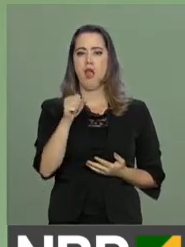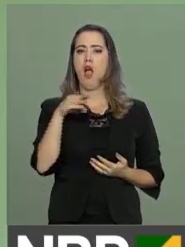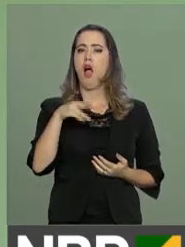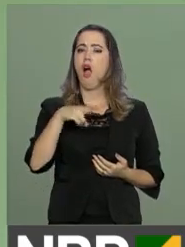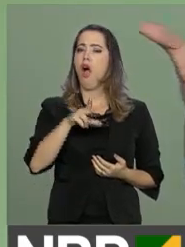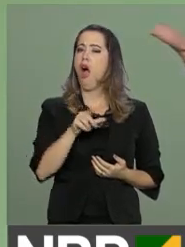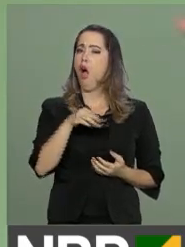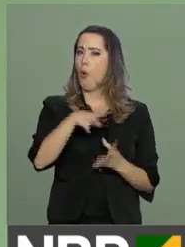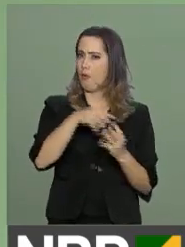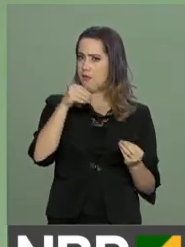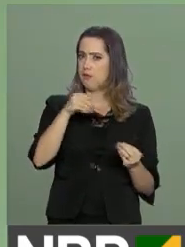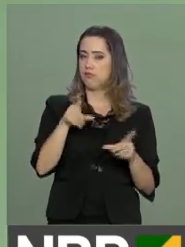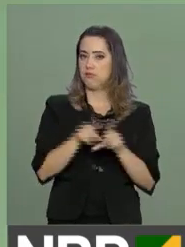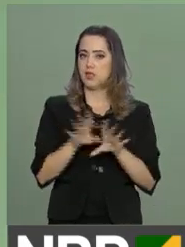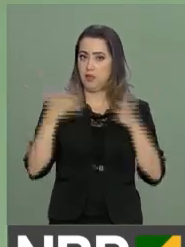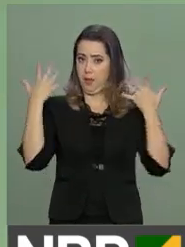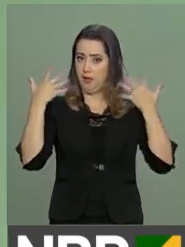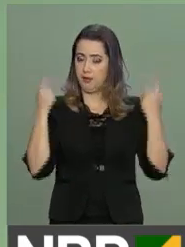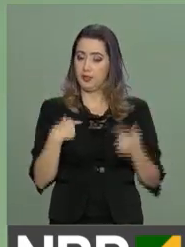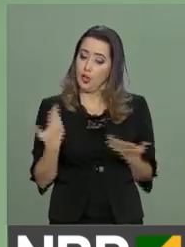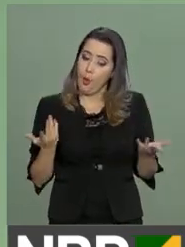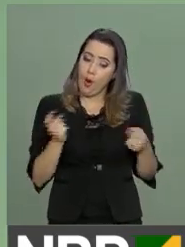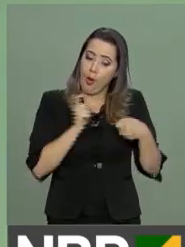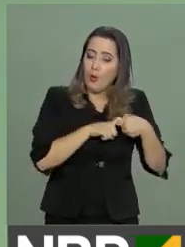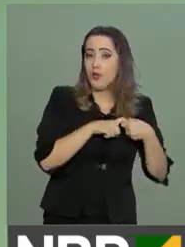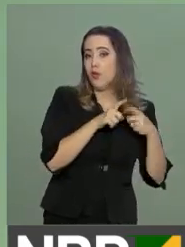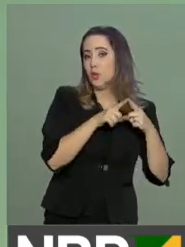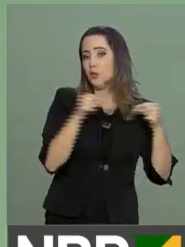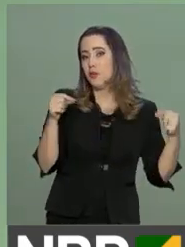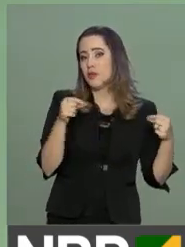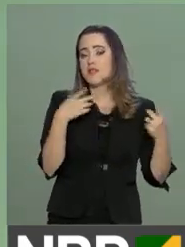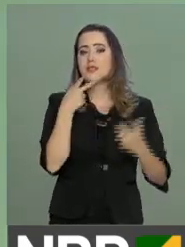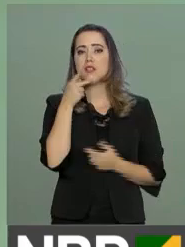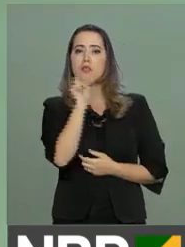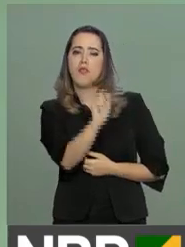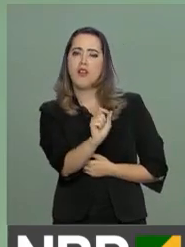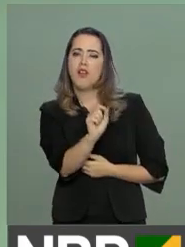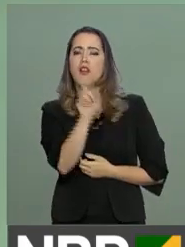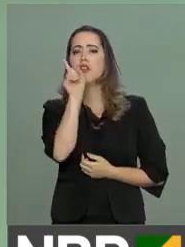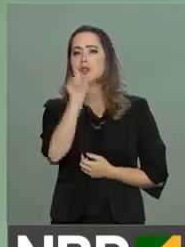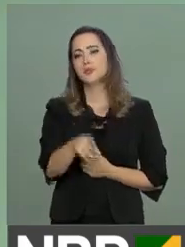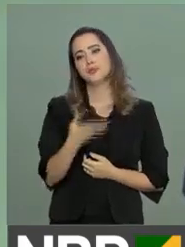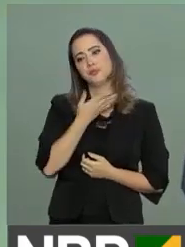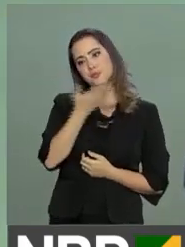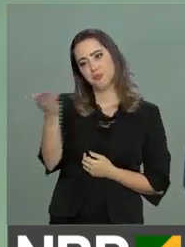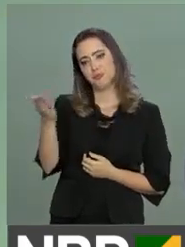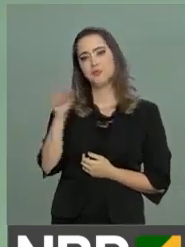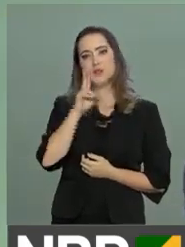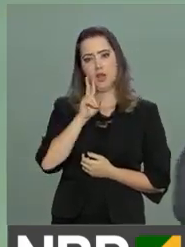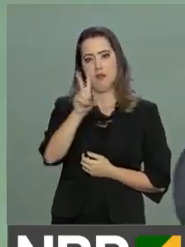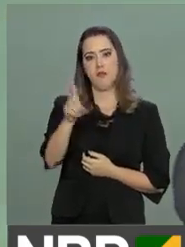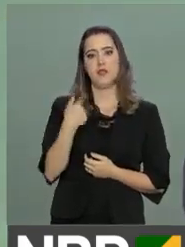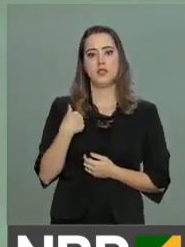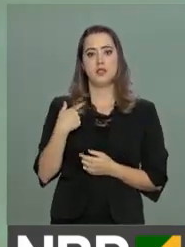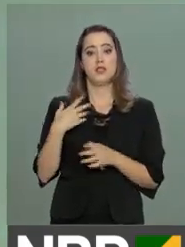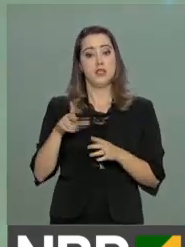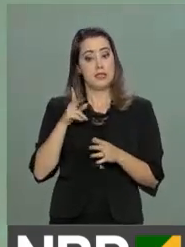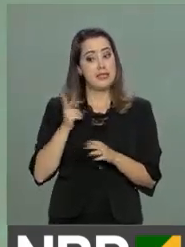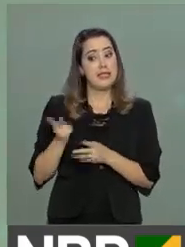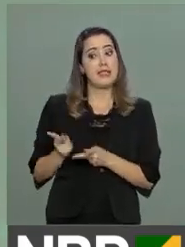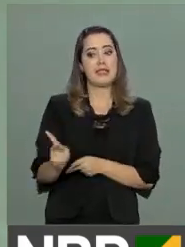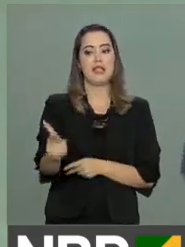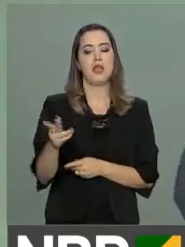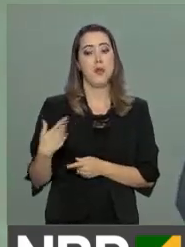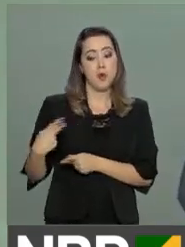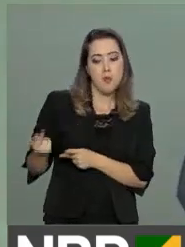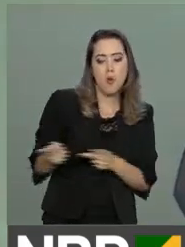por isso eu posso voltar agora para Brasília e dizer, olha aqui, Zé Carlos, vê se você não deixa de me convidar